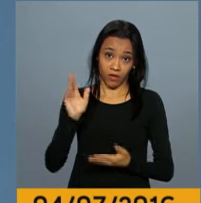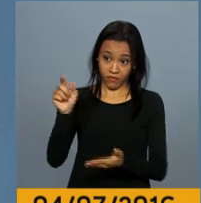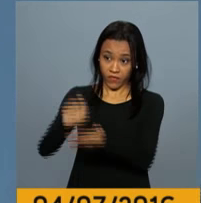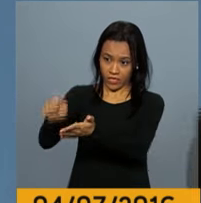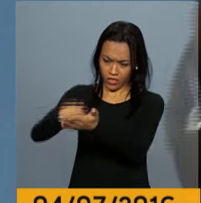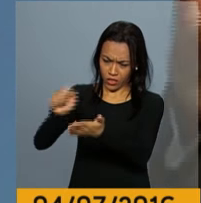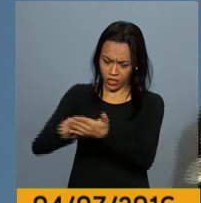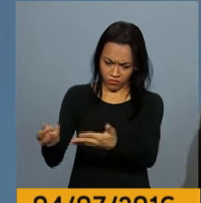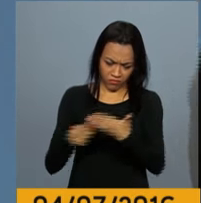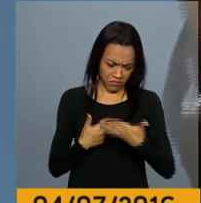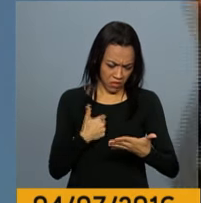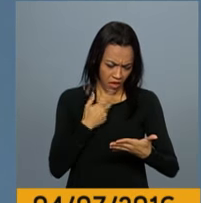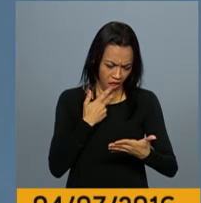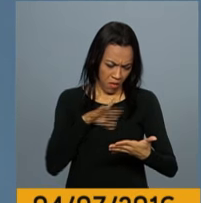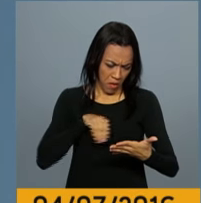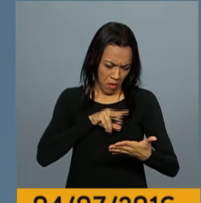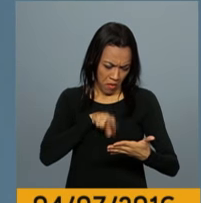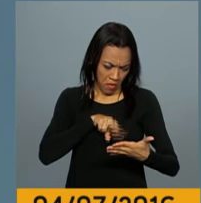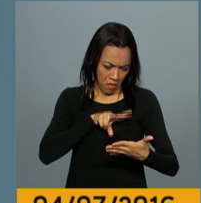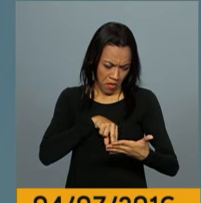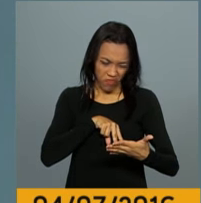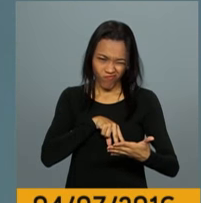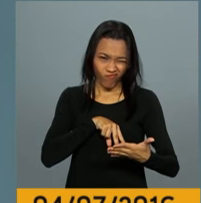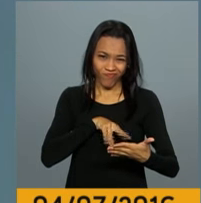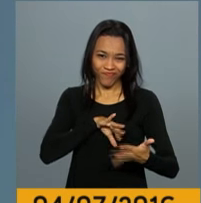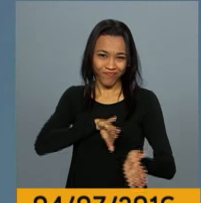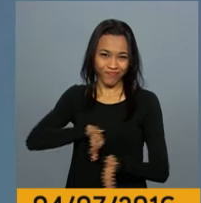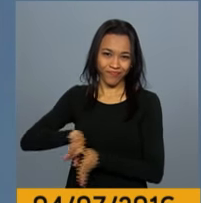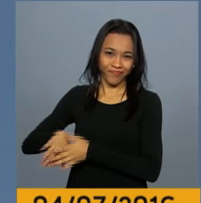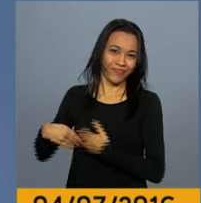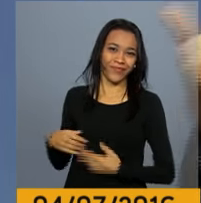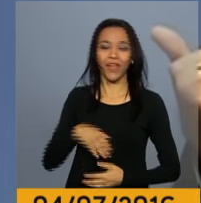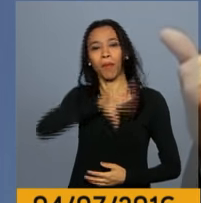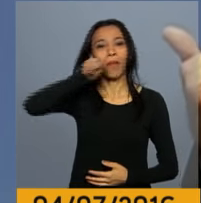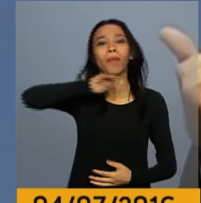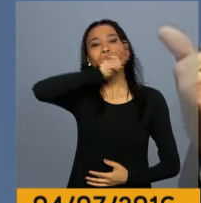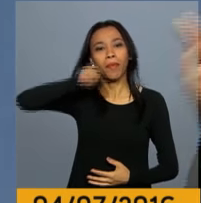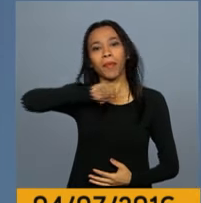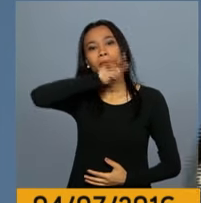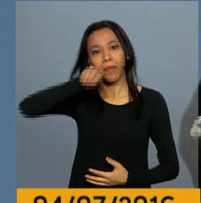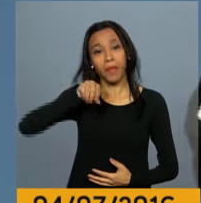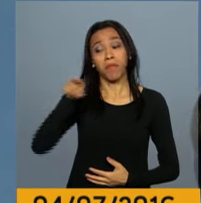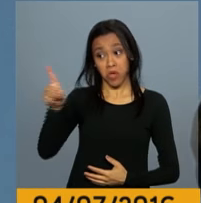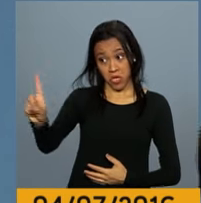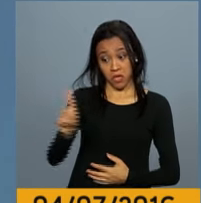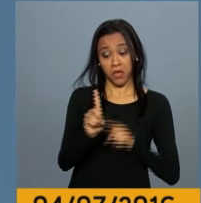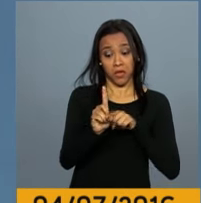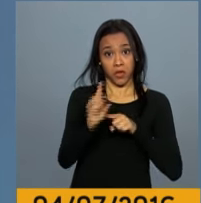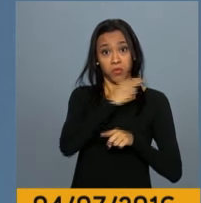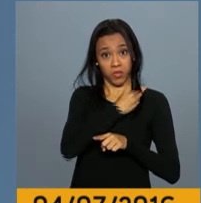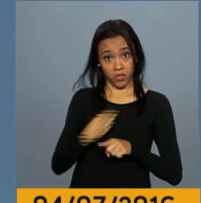para mim, mas eu achei mais adequado fazer essas pregações, já que o Blairo vai dizer